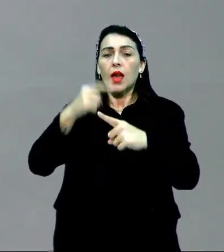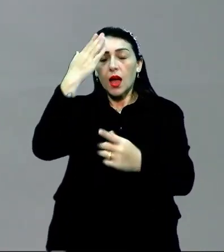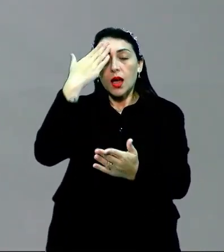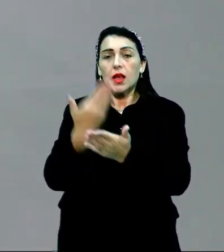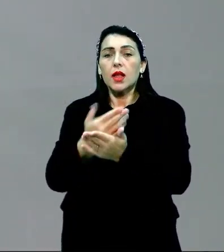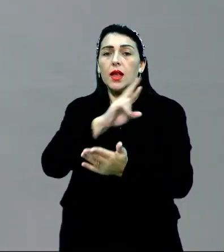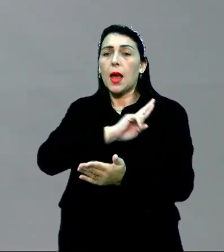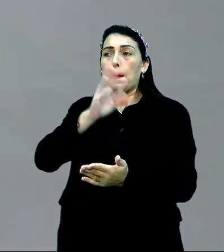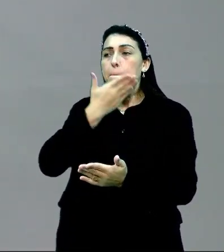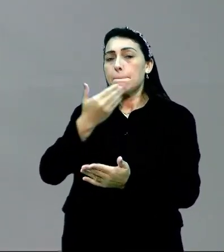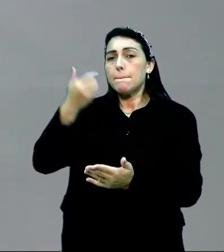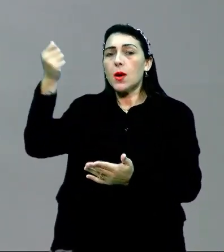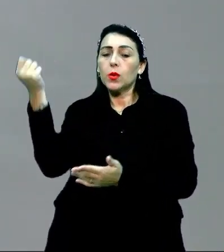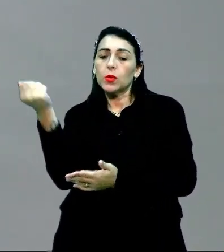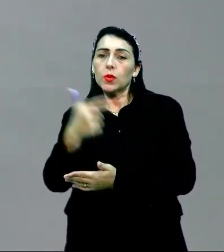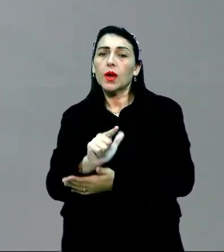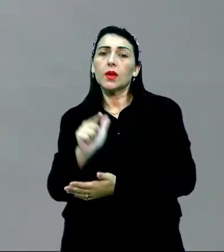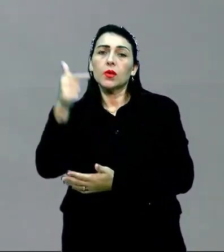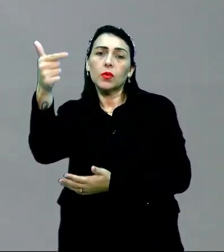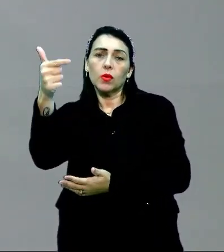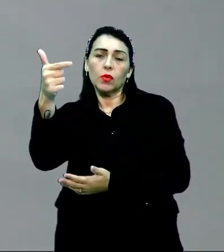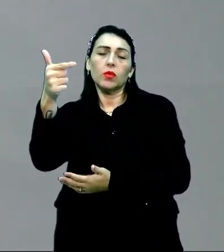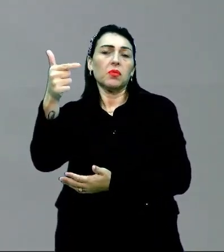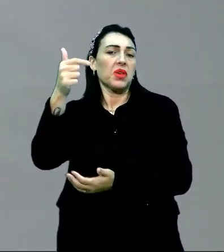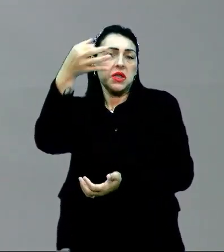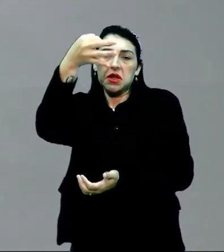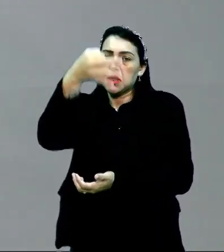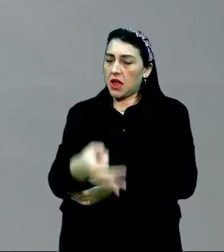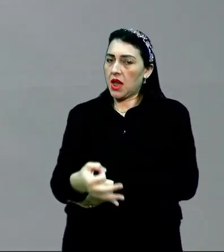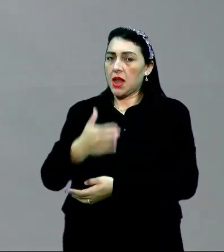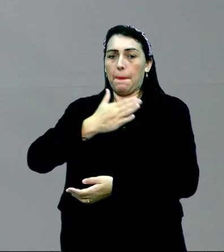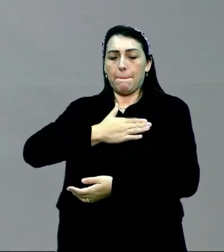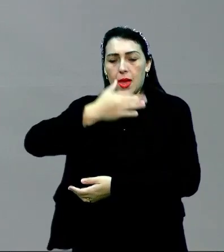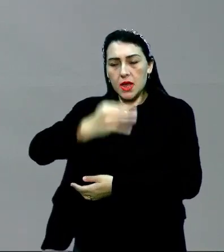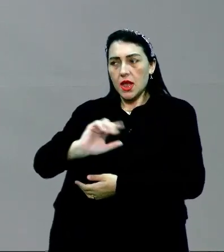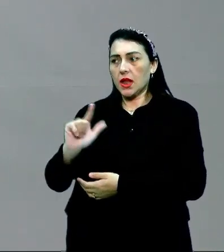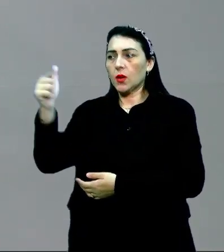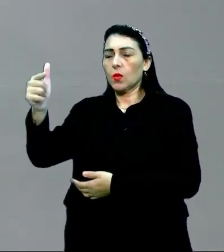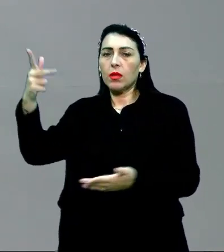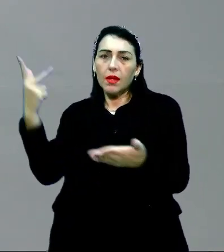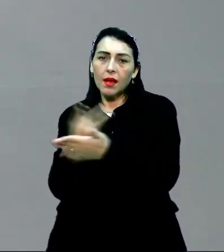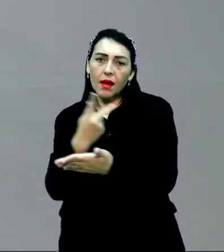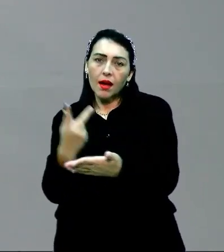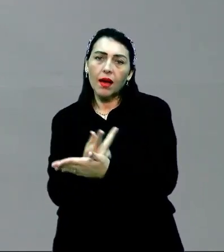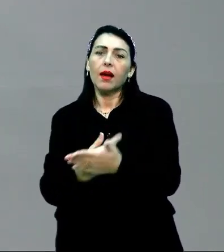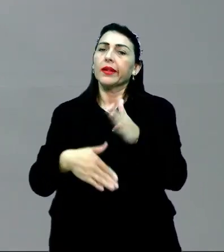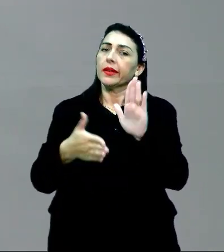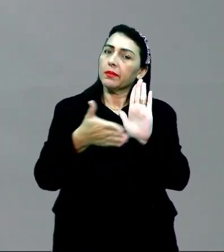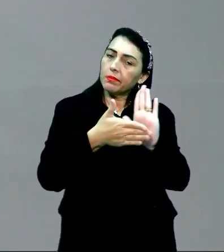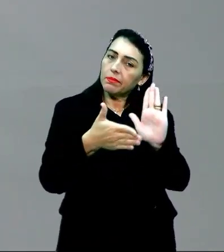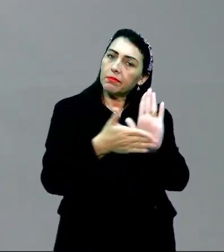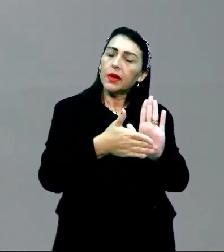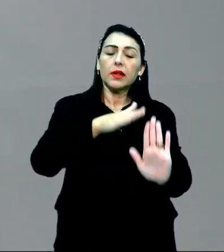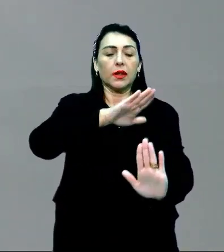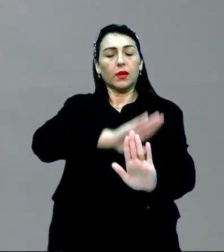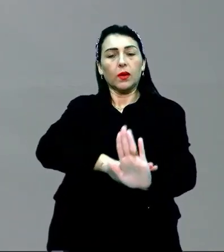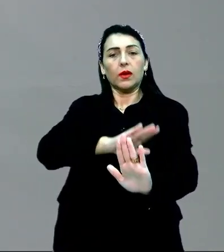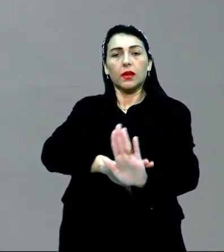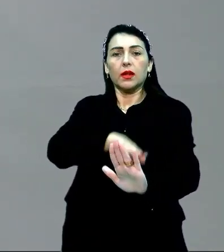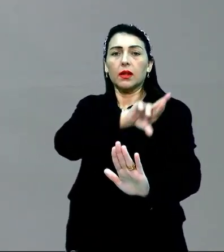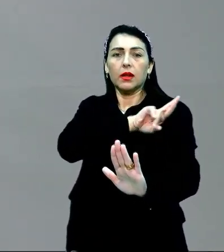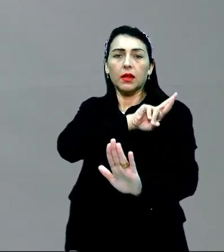ou é melhor que as outras não não é adequada né Então essa pauta aí né da tolerância